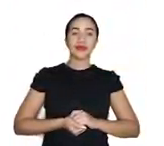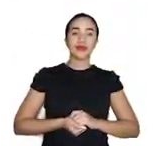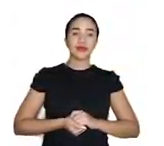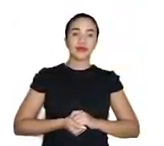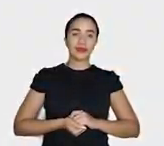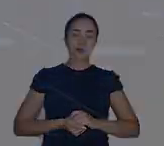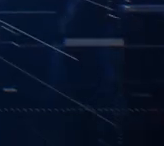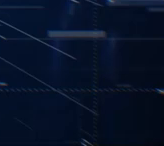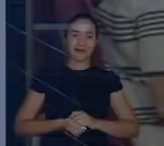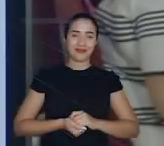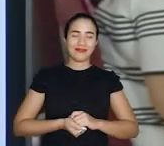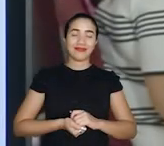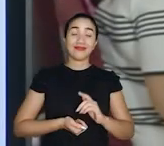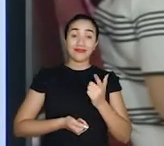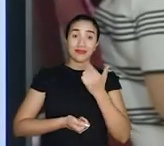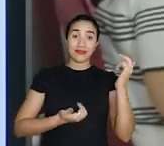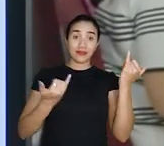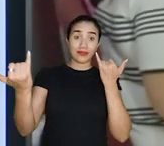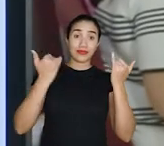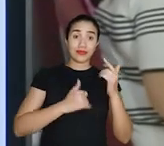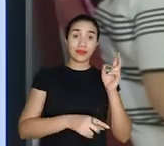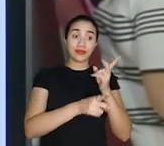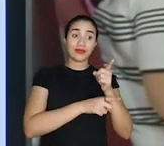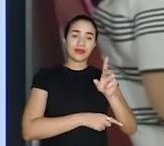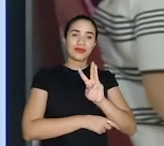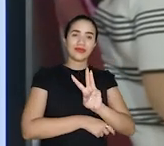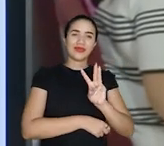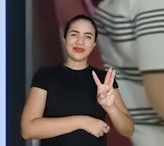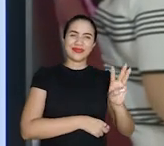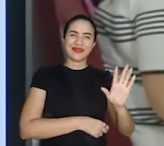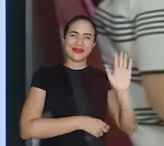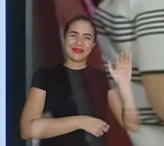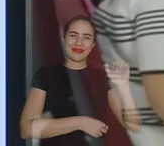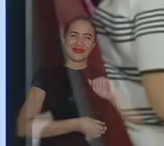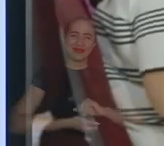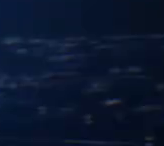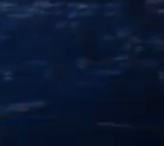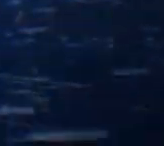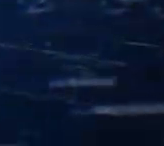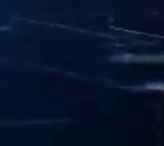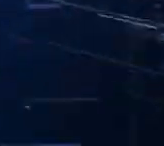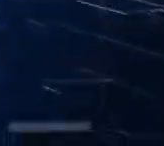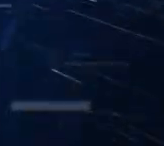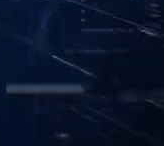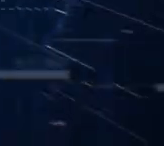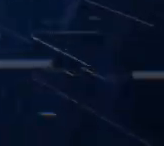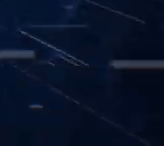Outras notícias você encontra no Agência Pará. Até mais!